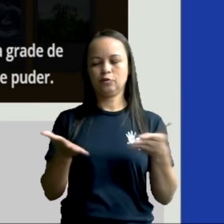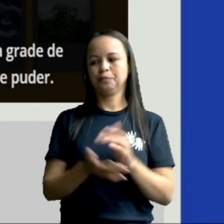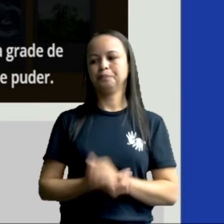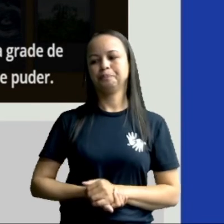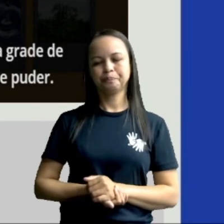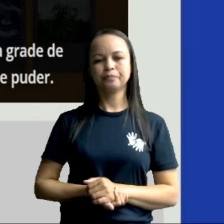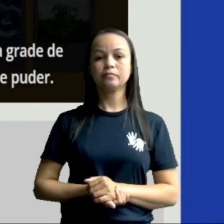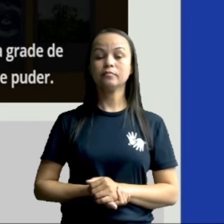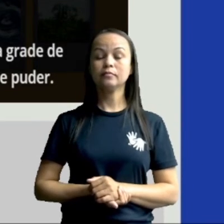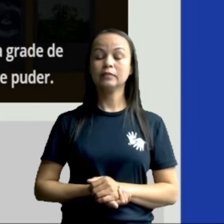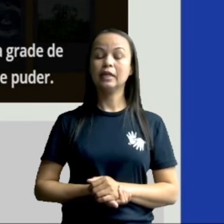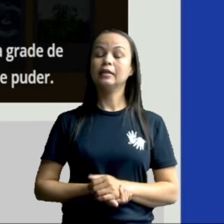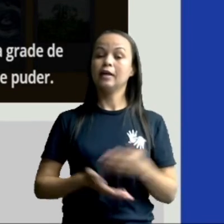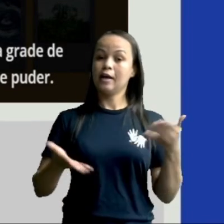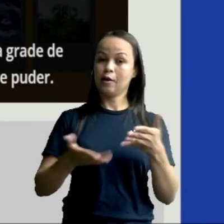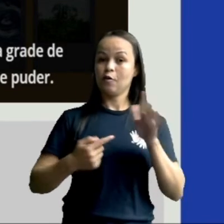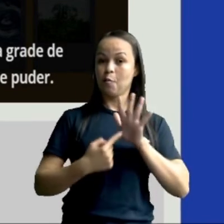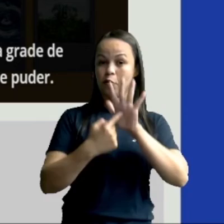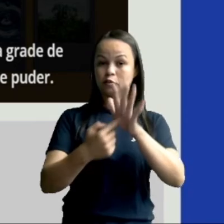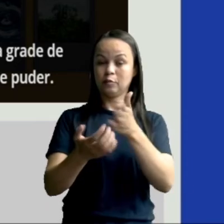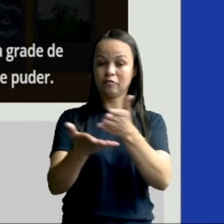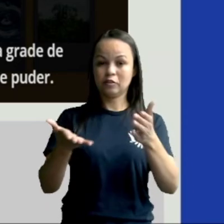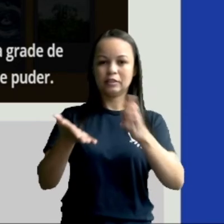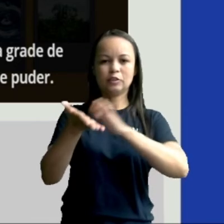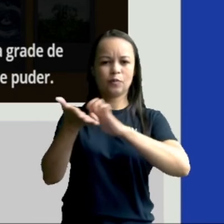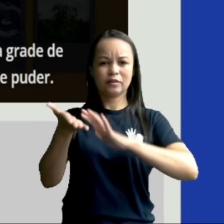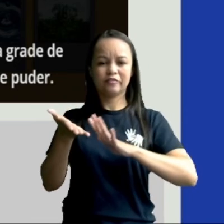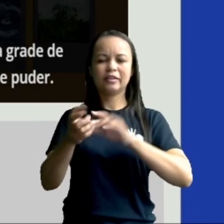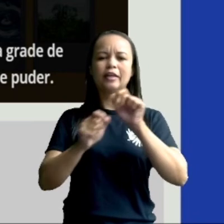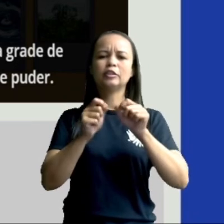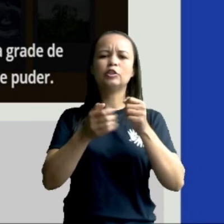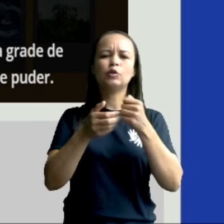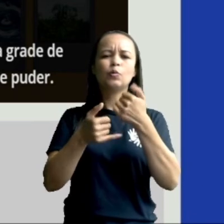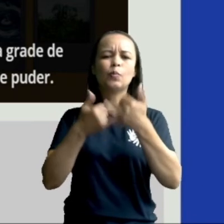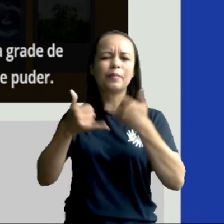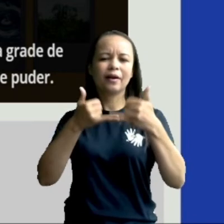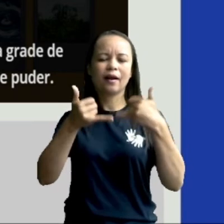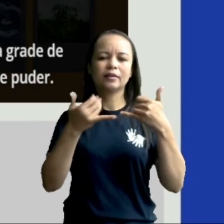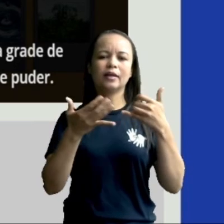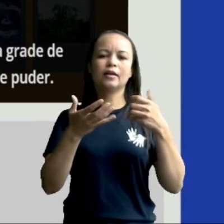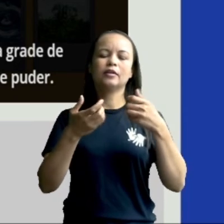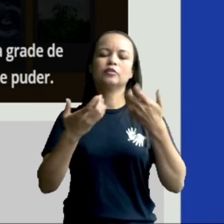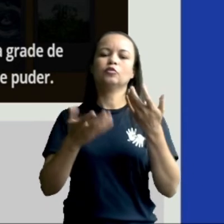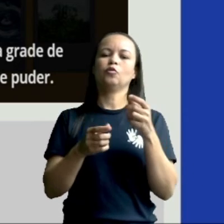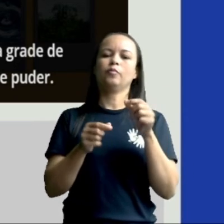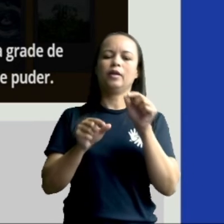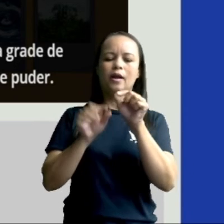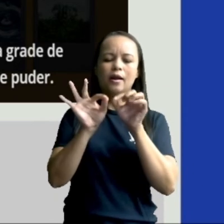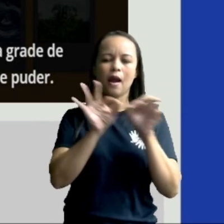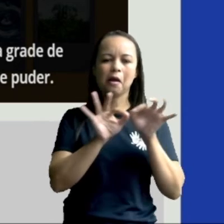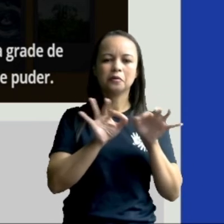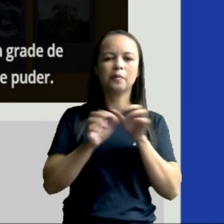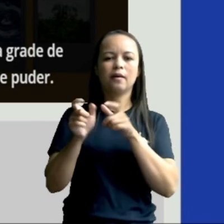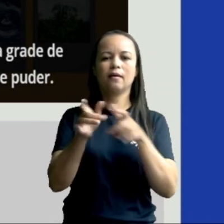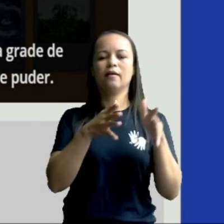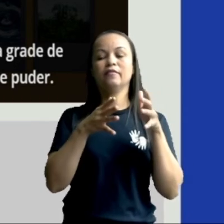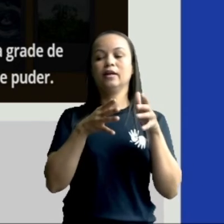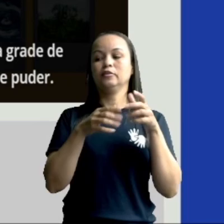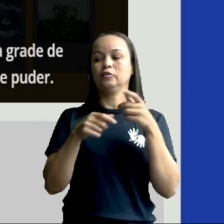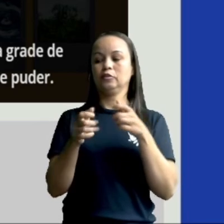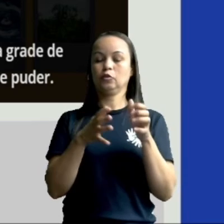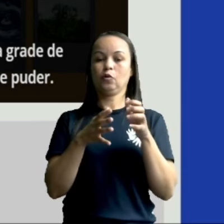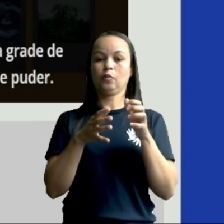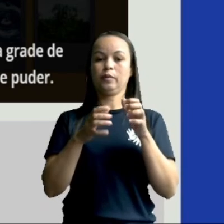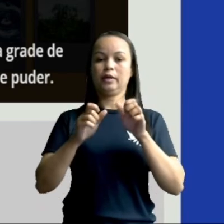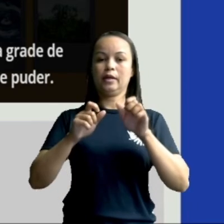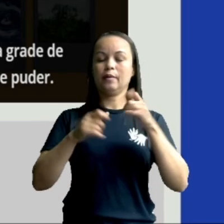aqui para vocês um joguinho de caça-palavras sobre recursos naturais. Se você quiser jogar, quiser se divertir, aponta a